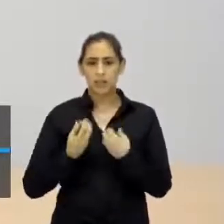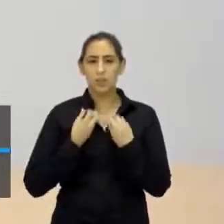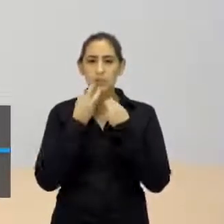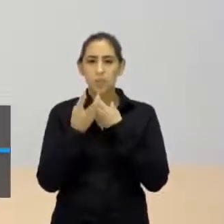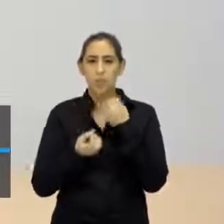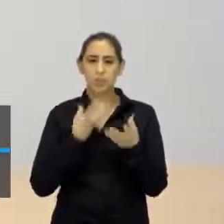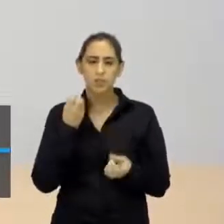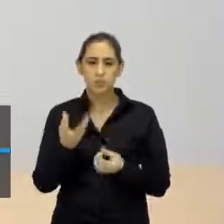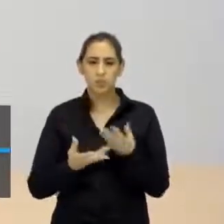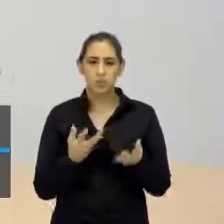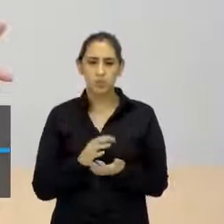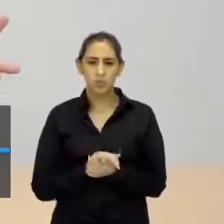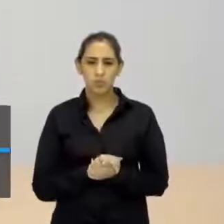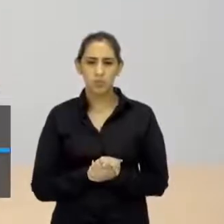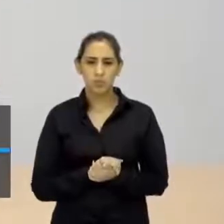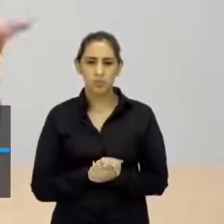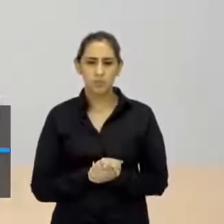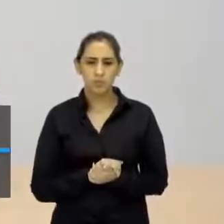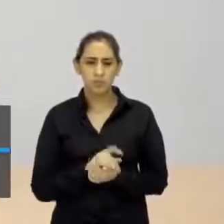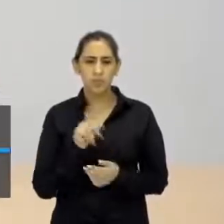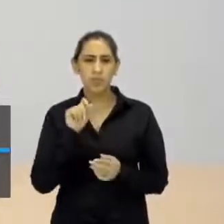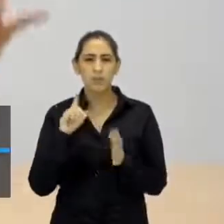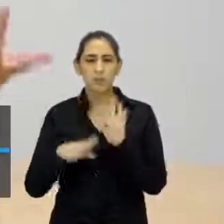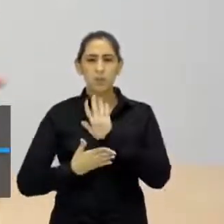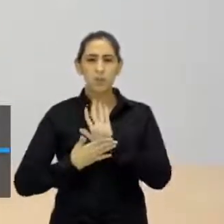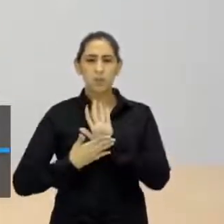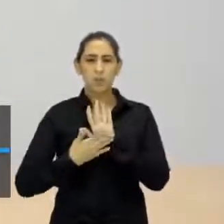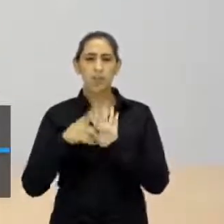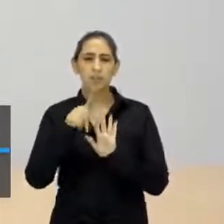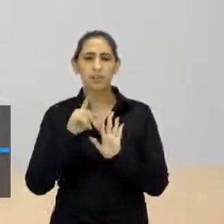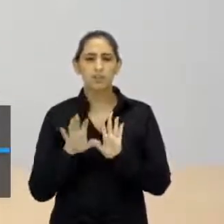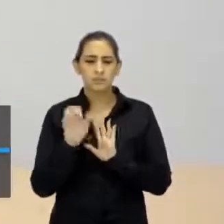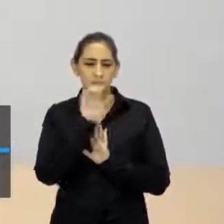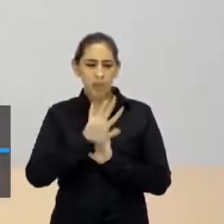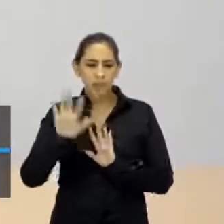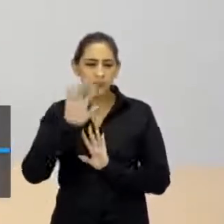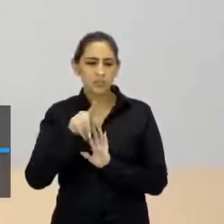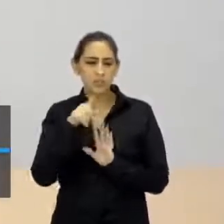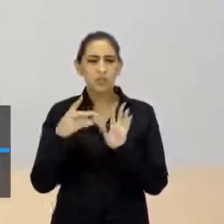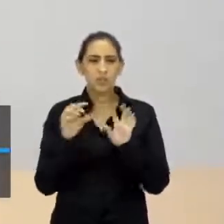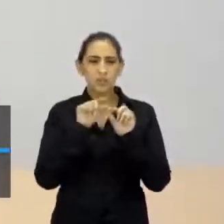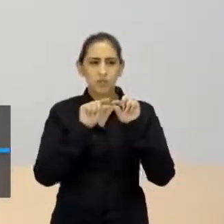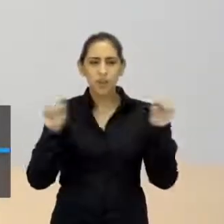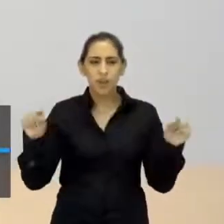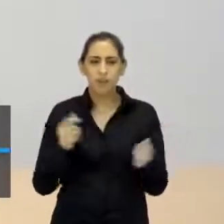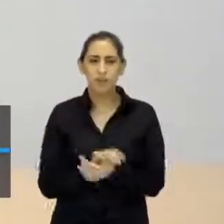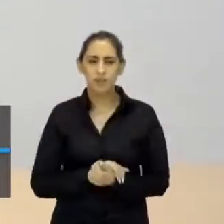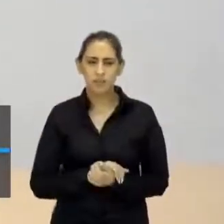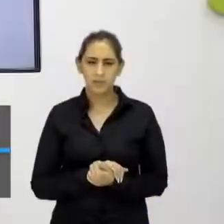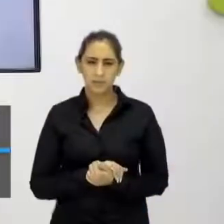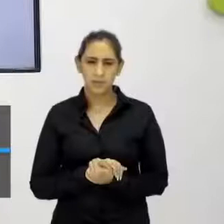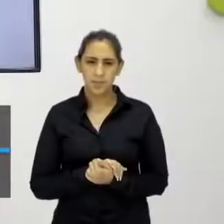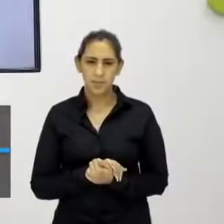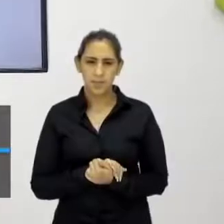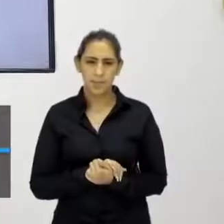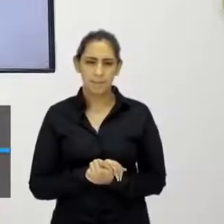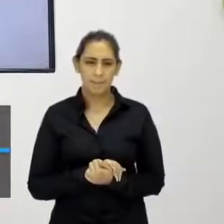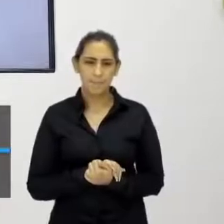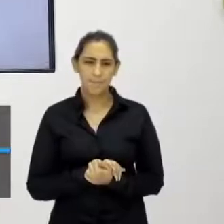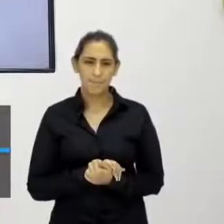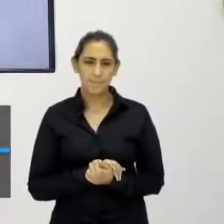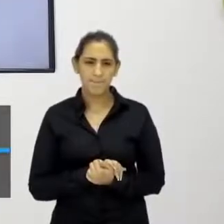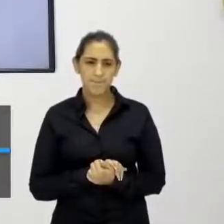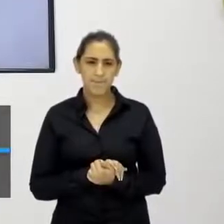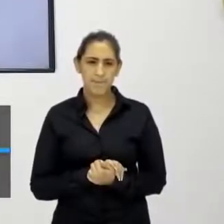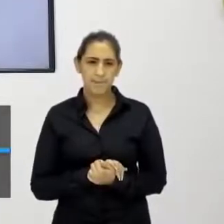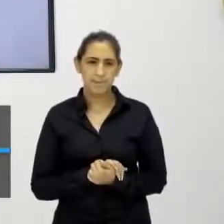começa esse diálogo, quem propõe essa imagem, essa frase, pensar. Exato. Então, exato. Essa ainda não é uma pergunta para a